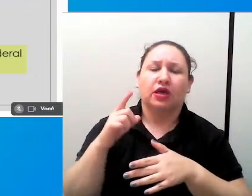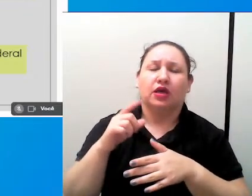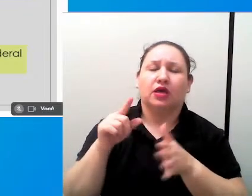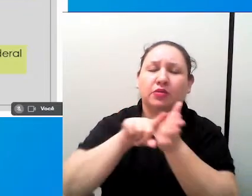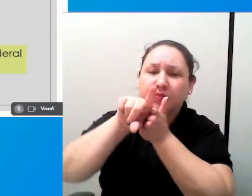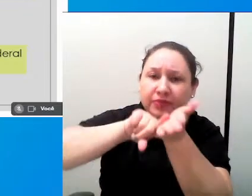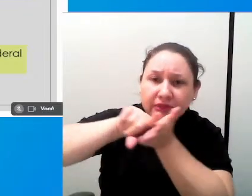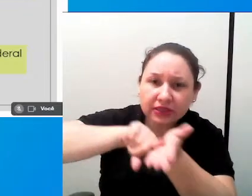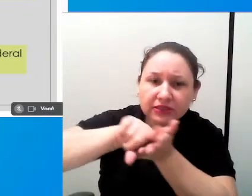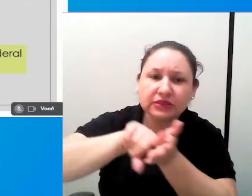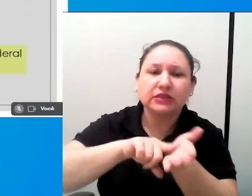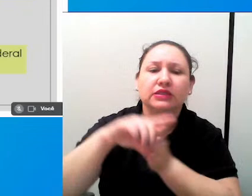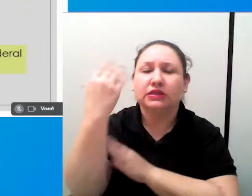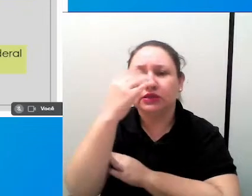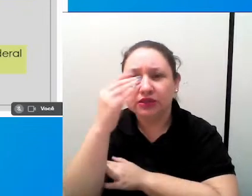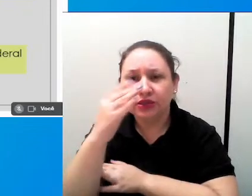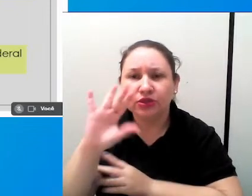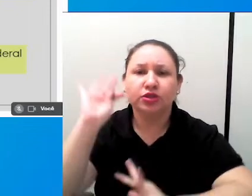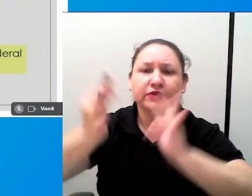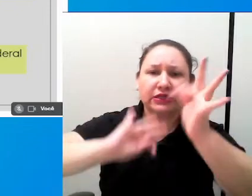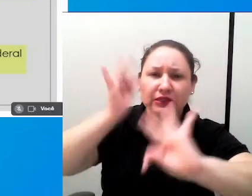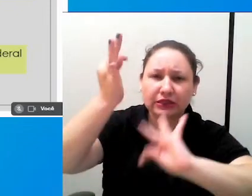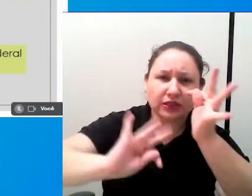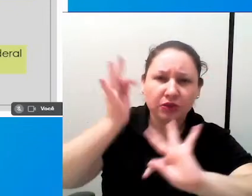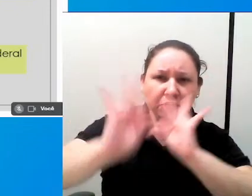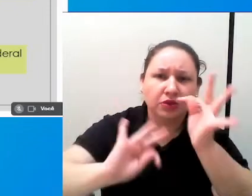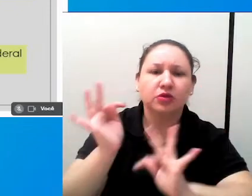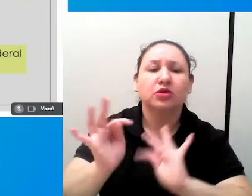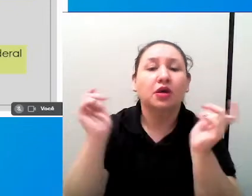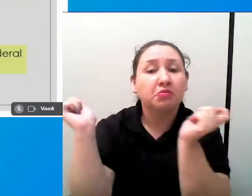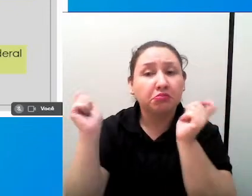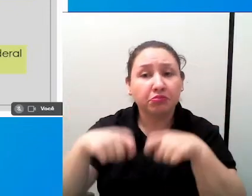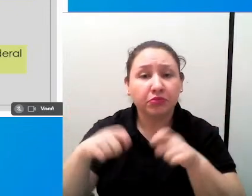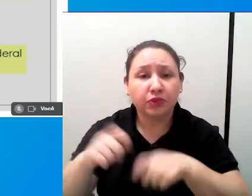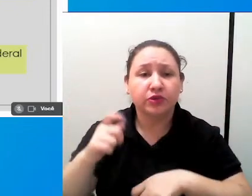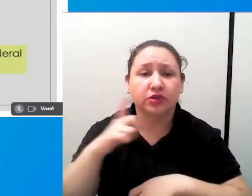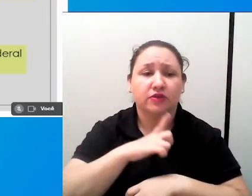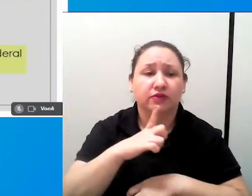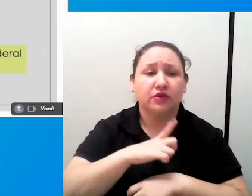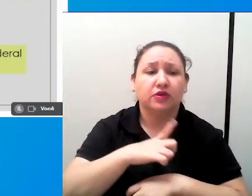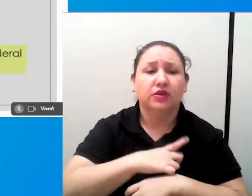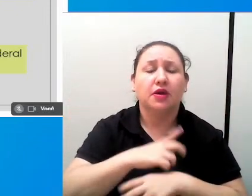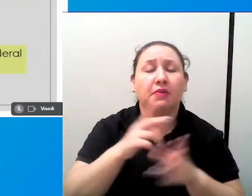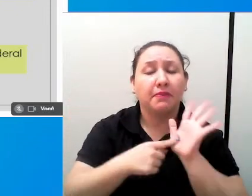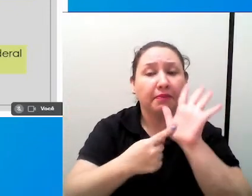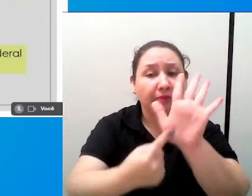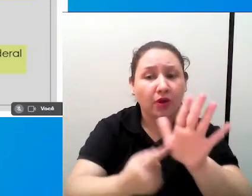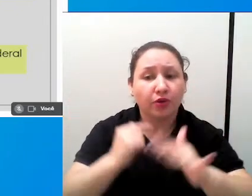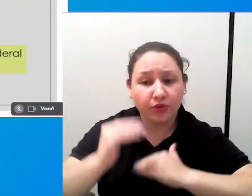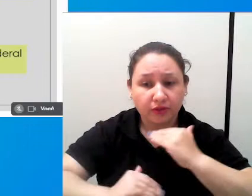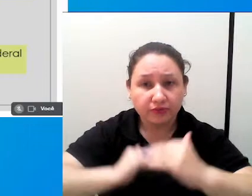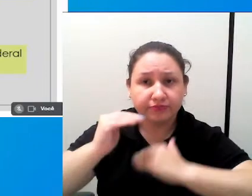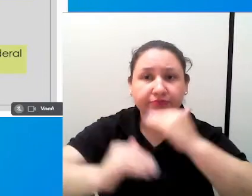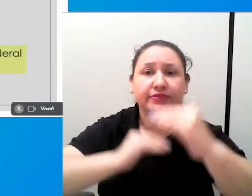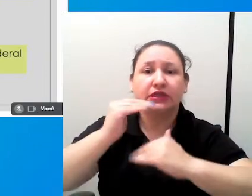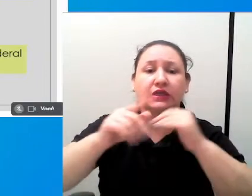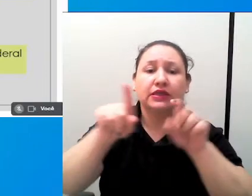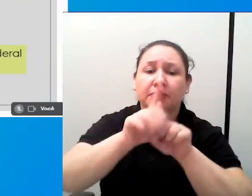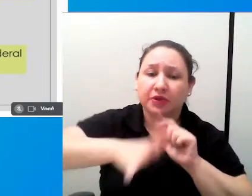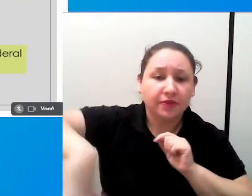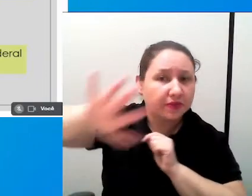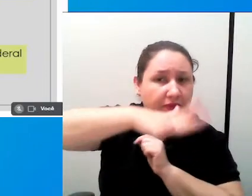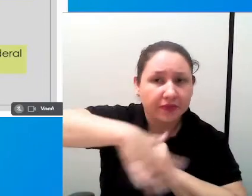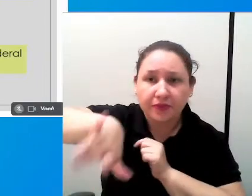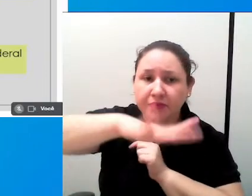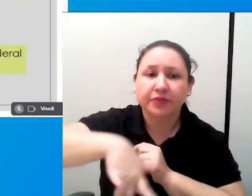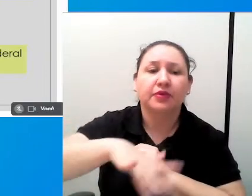que promove a interação transformadora, né, entre as instituições de ensino superior e os outros setores da sociedade, né, por